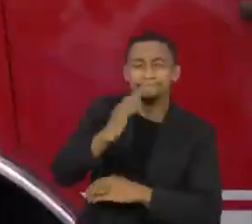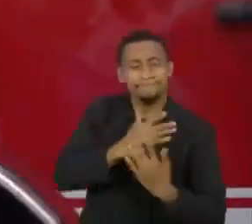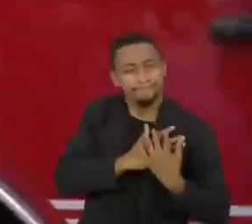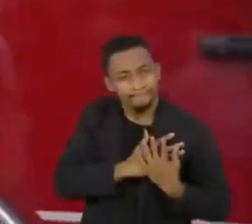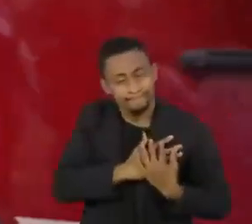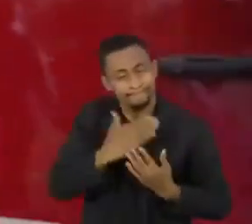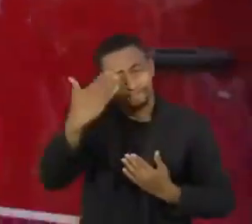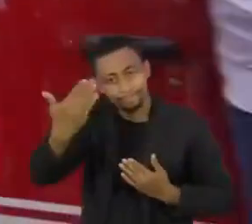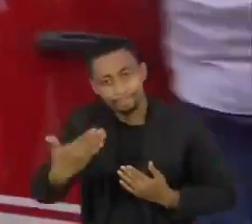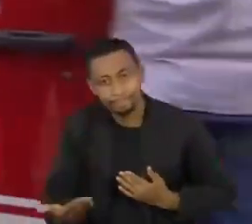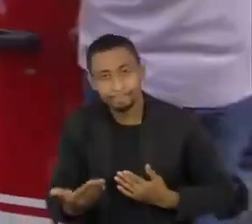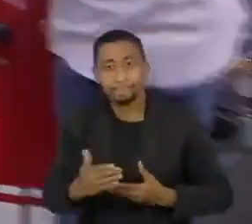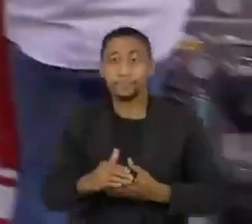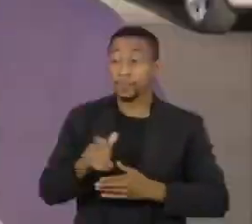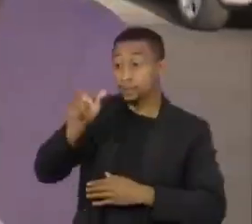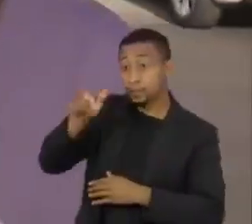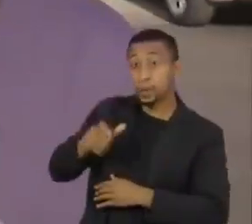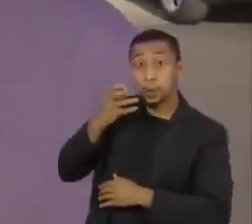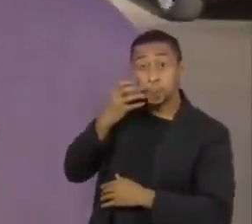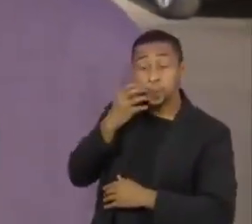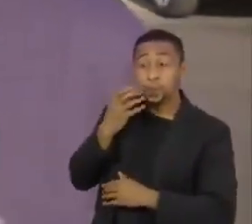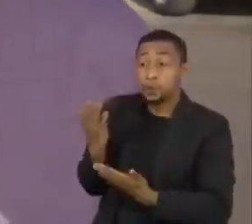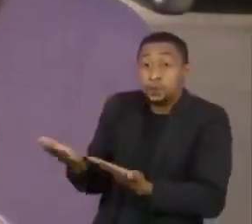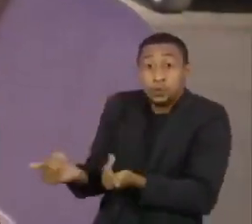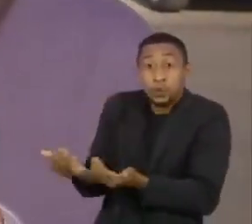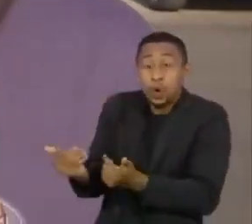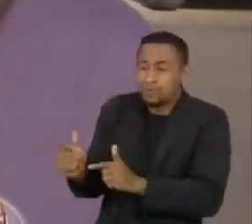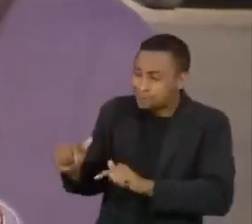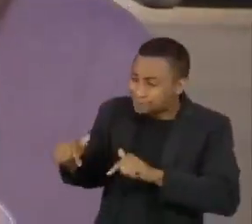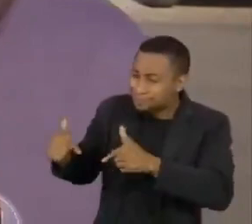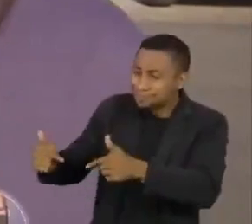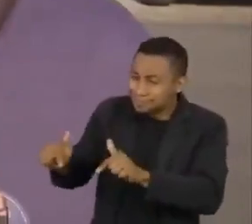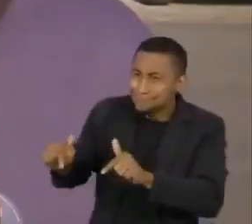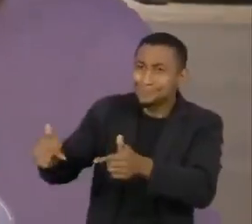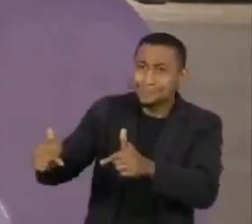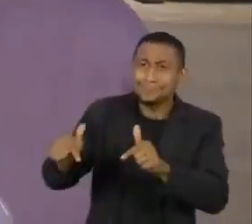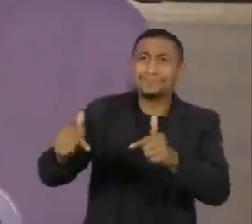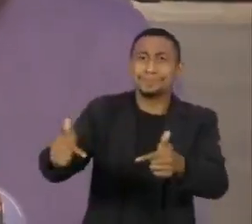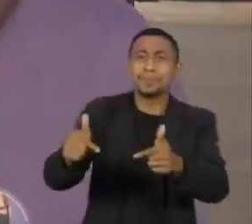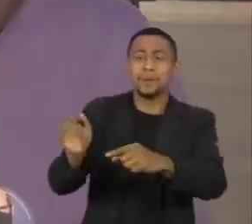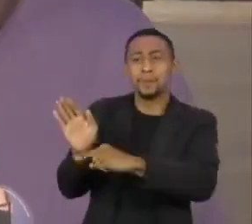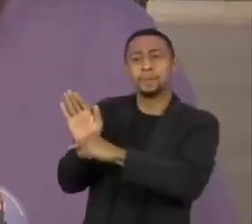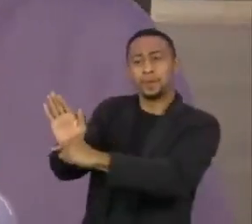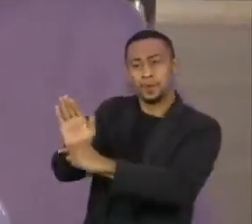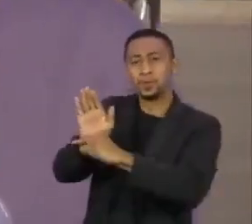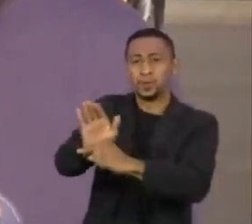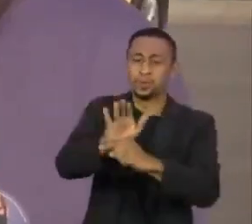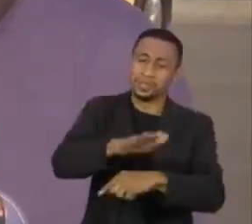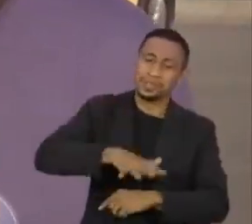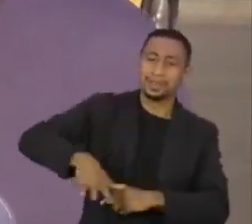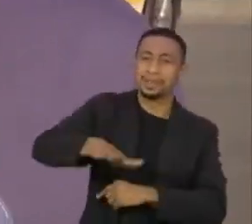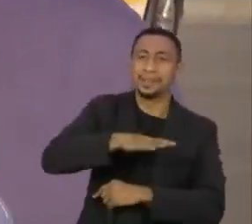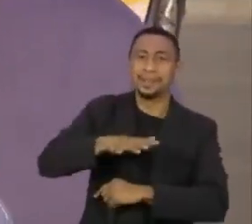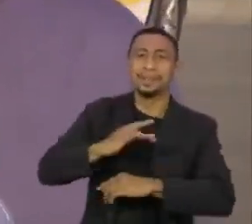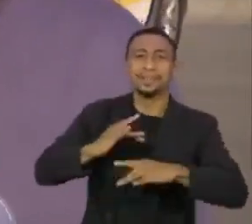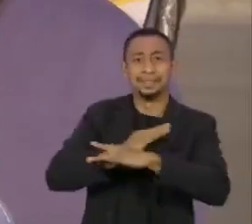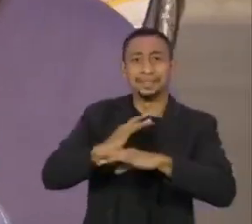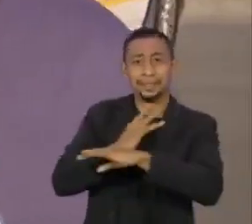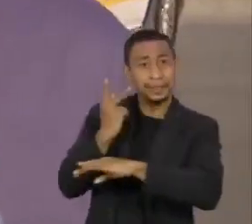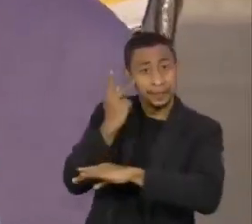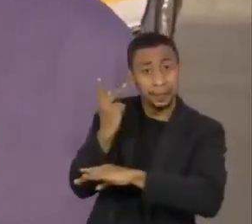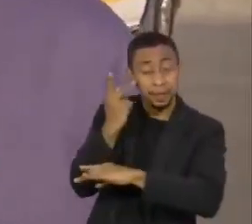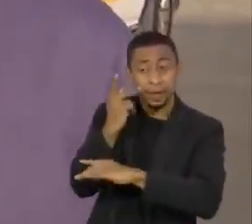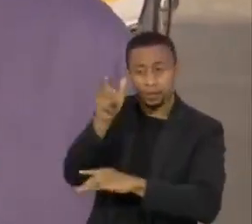Um rapaz tão jovem, batalhador, que lutou sempre pela nossas comunidades, nossa cidade. É um homem